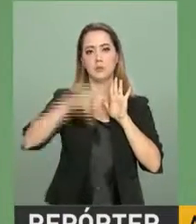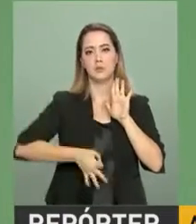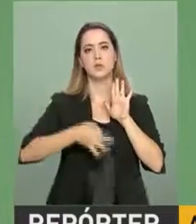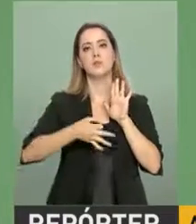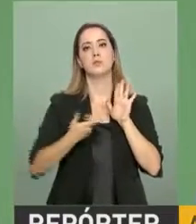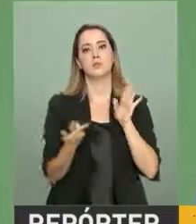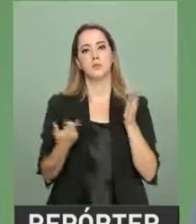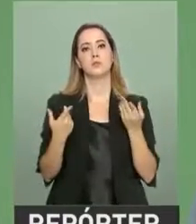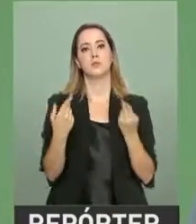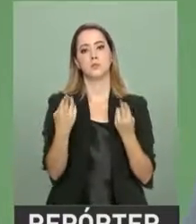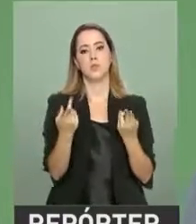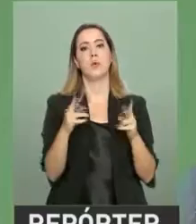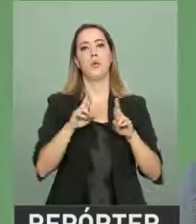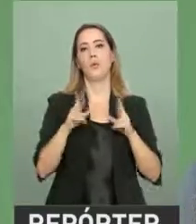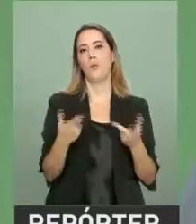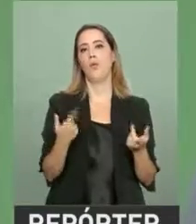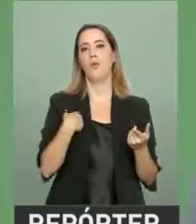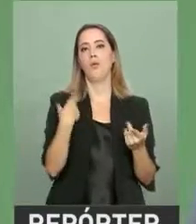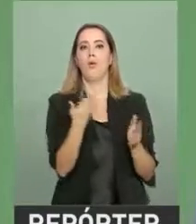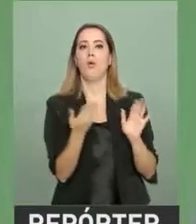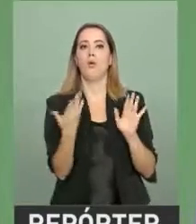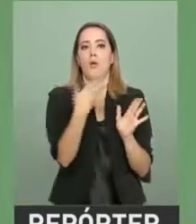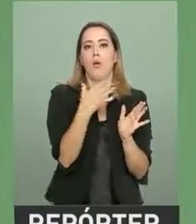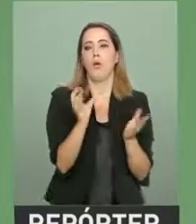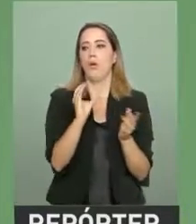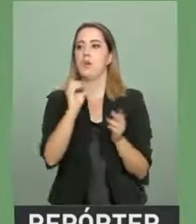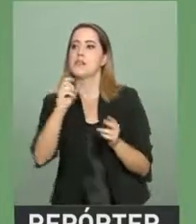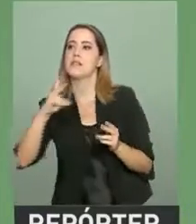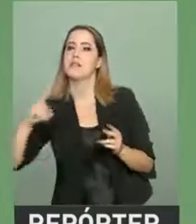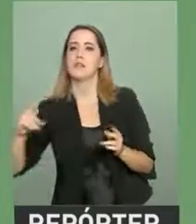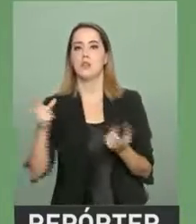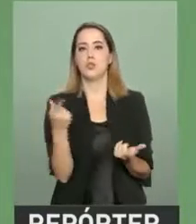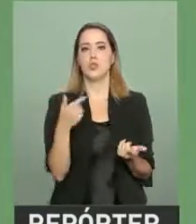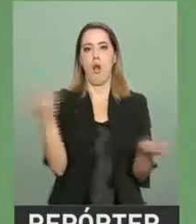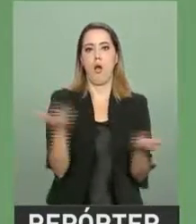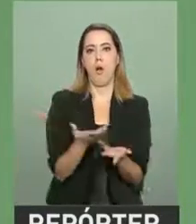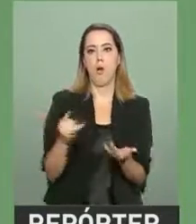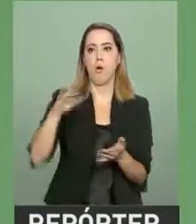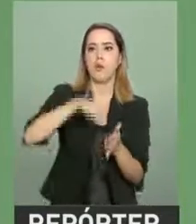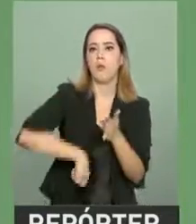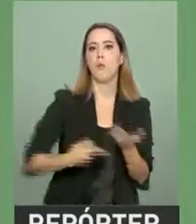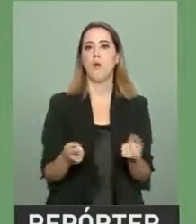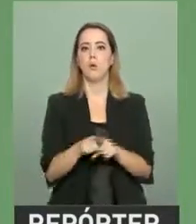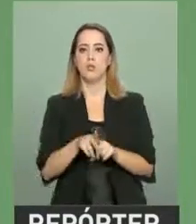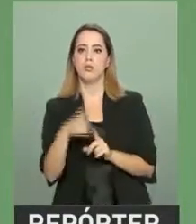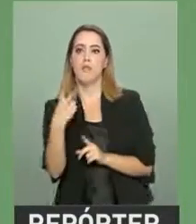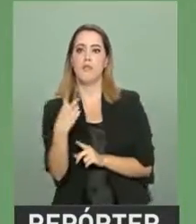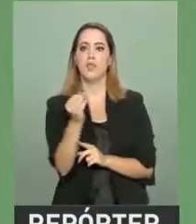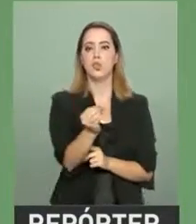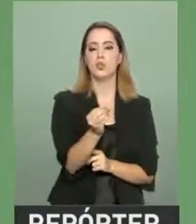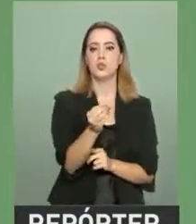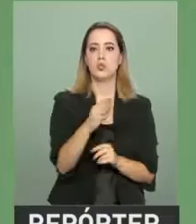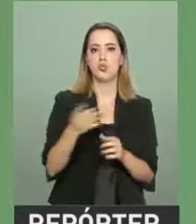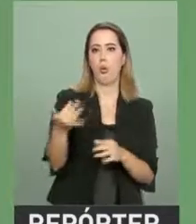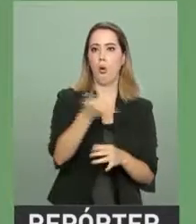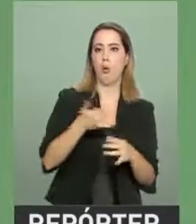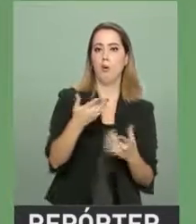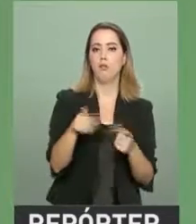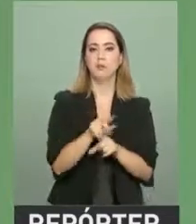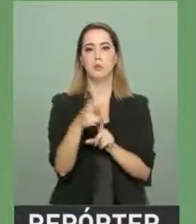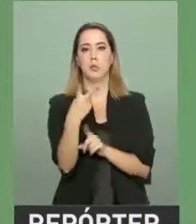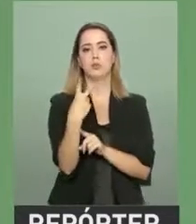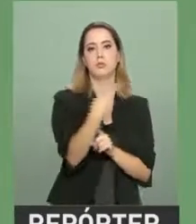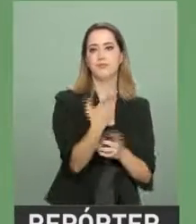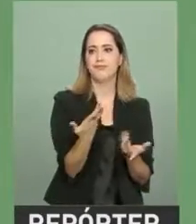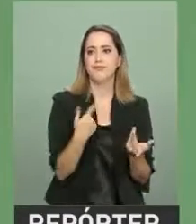do caminho, como tem mudado. Ah, tem CID agora, não tem CID. A mistura é 20, a mistura é 22, a mistura é 27. Então, quer dizer, tudo isso